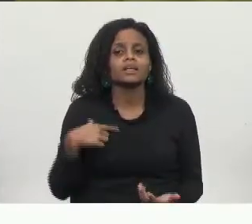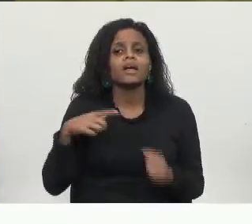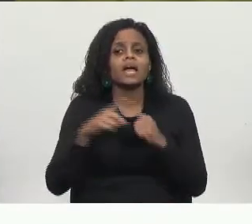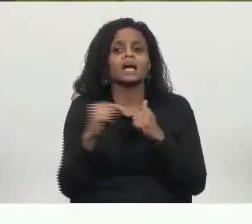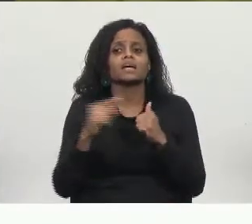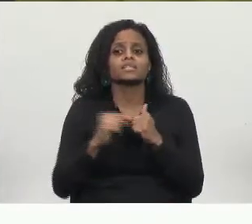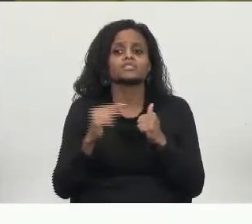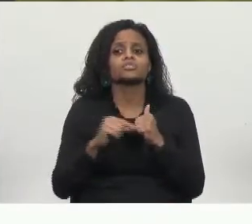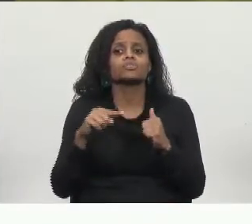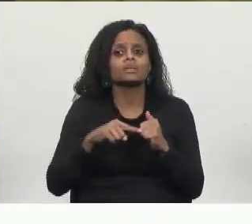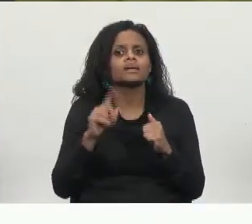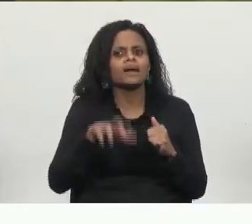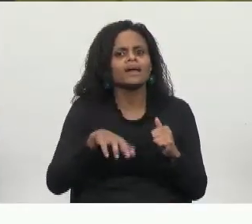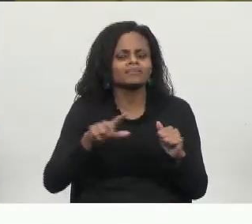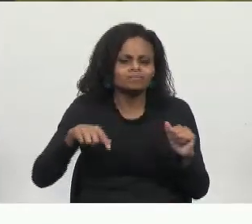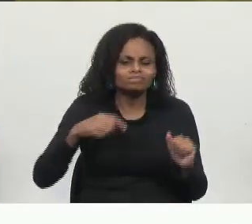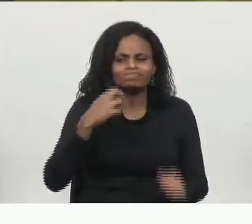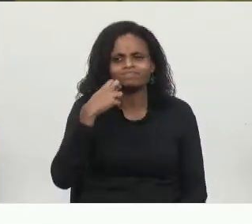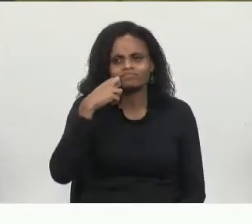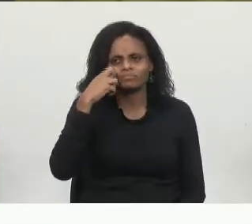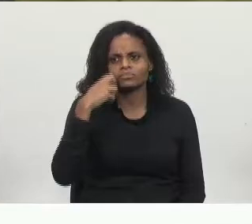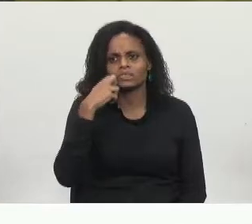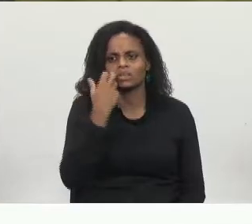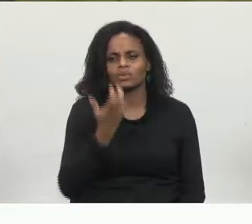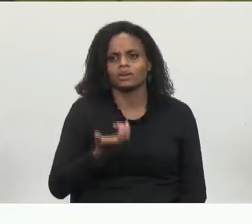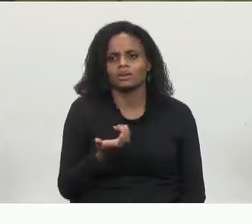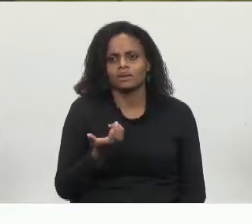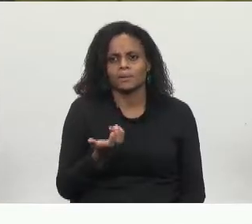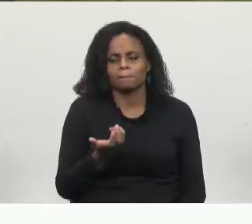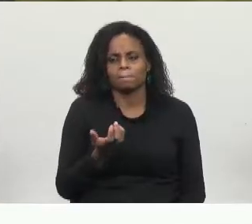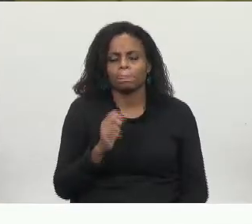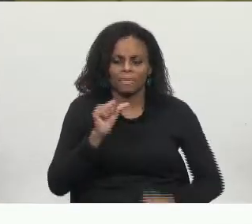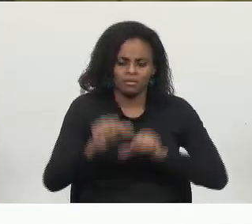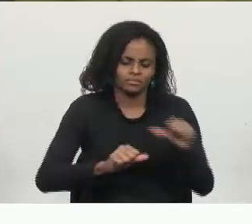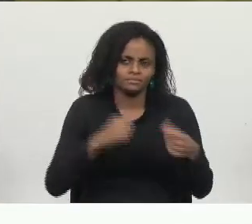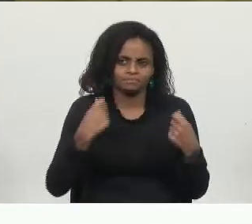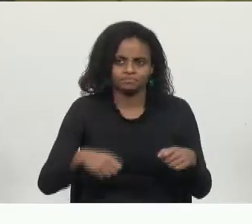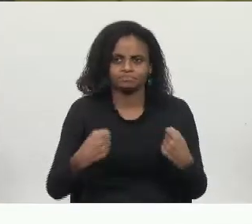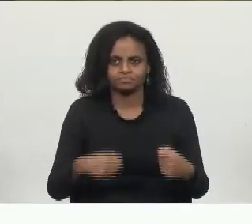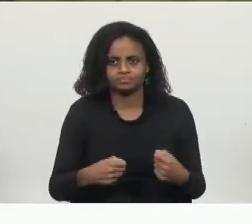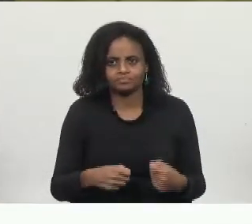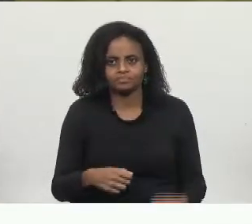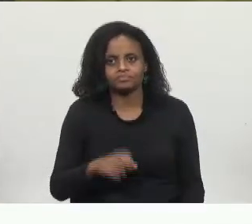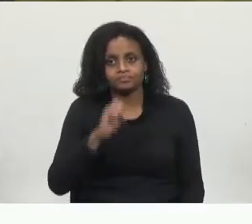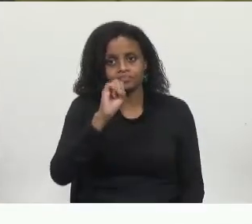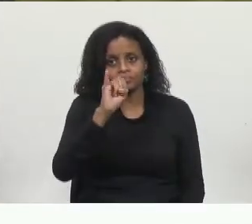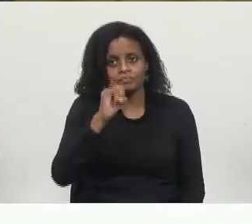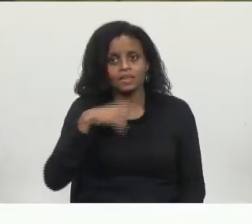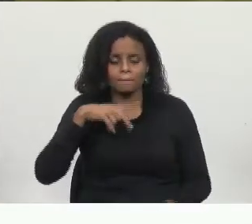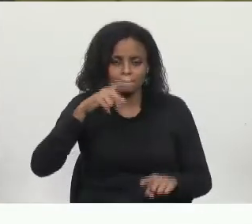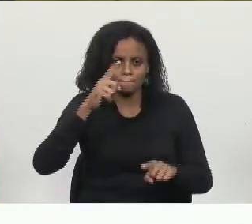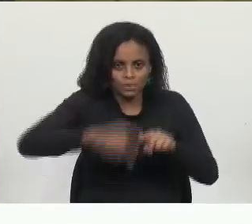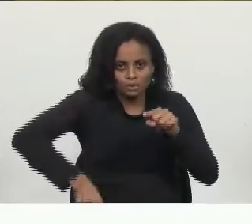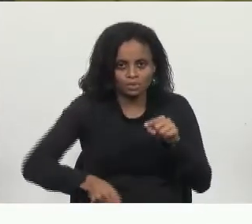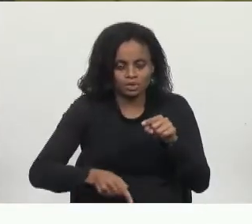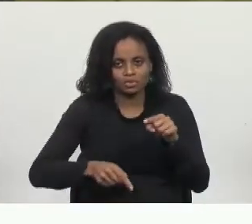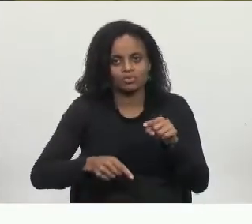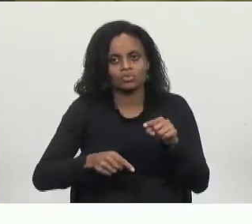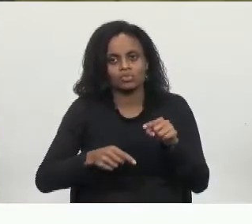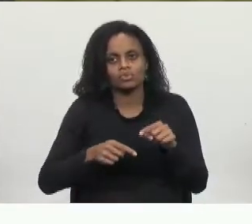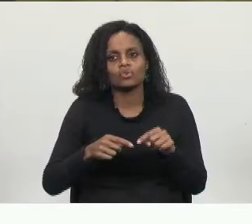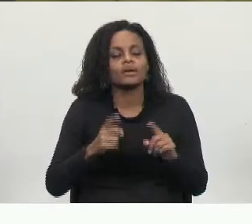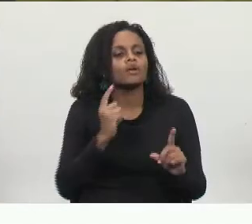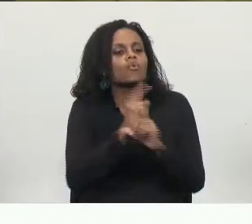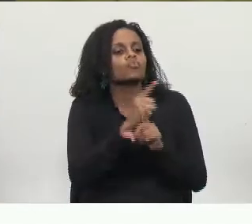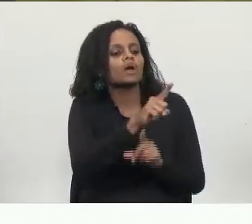artigo extremamente vexatório. Por que não colocam esse parágrafo? Não coloca verificado, se for proibido, né? Verificada a presença do